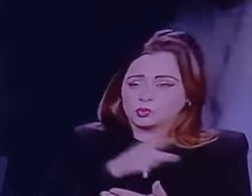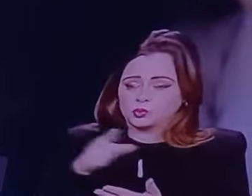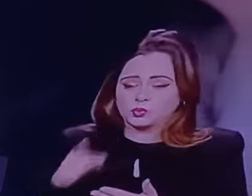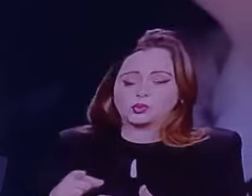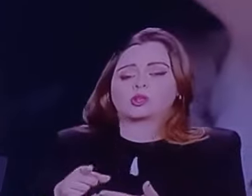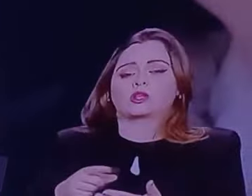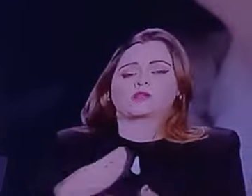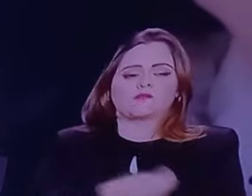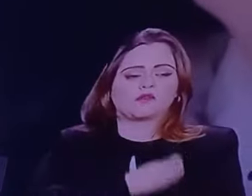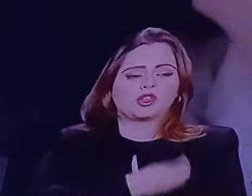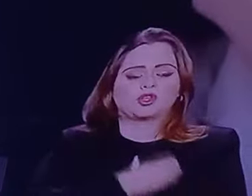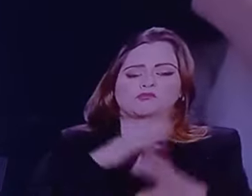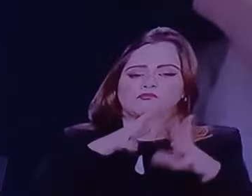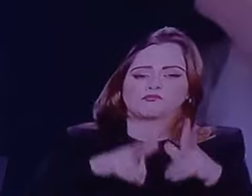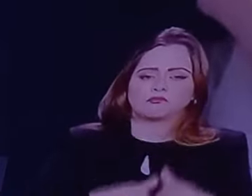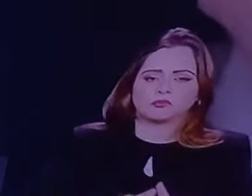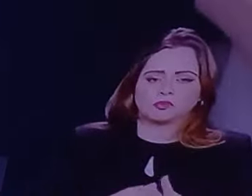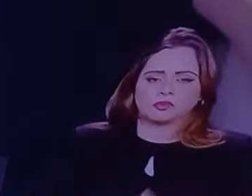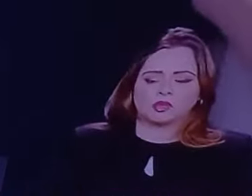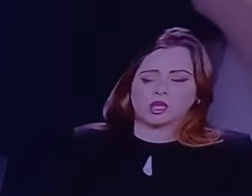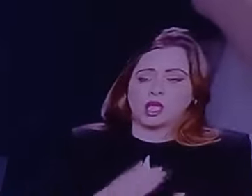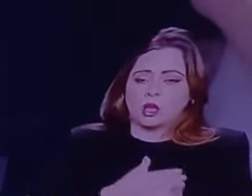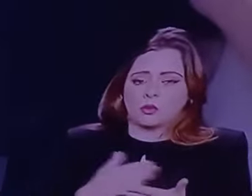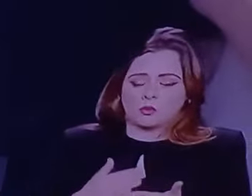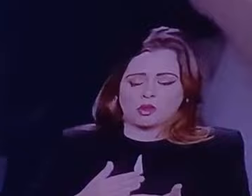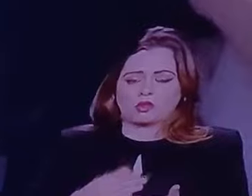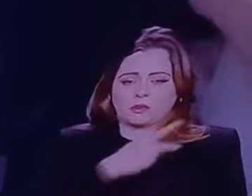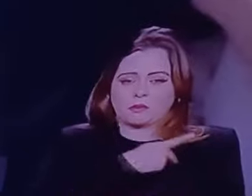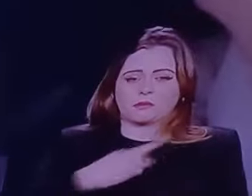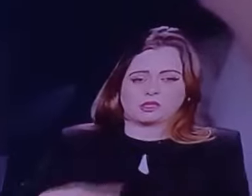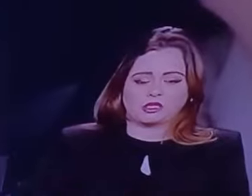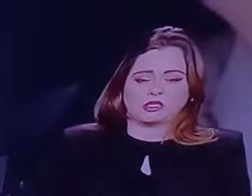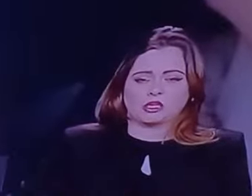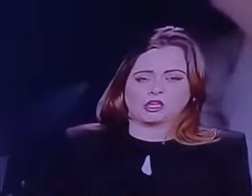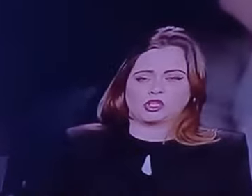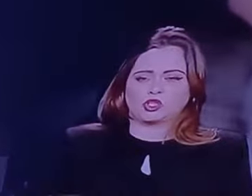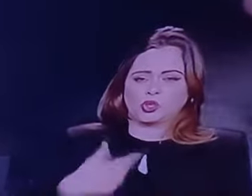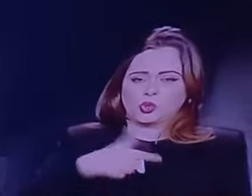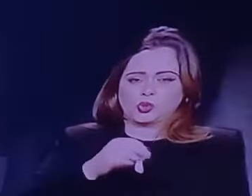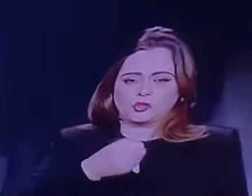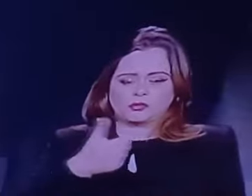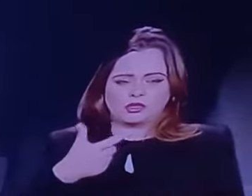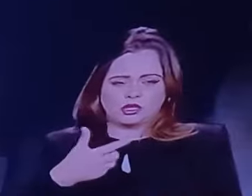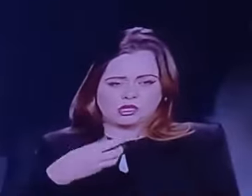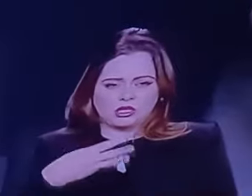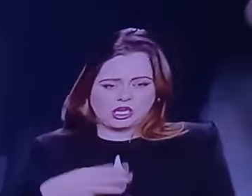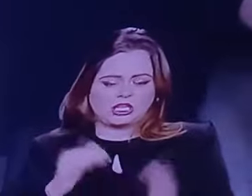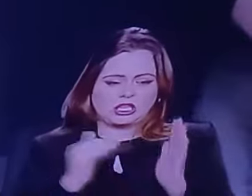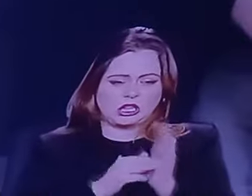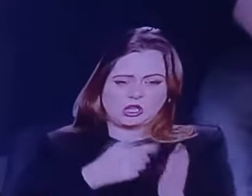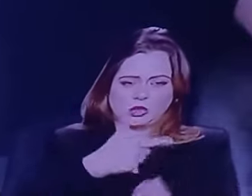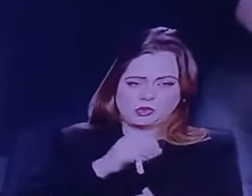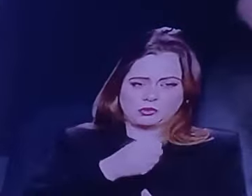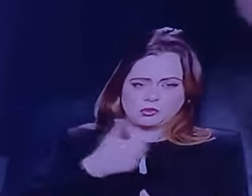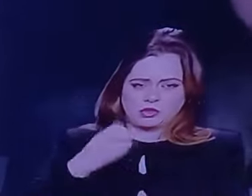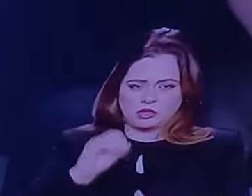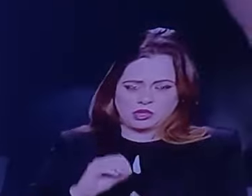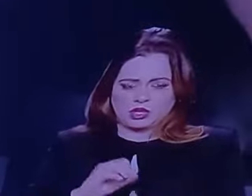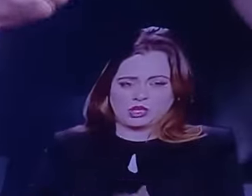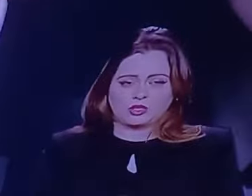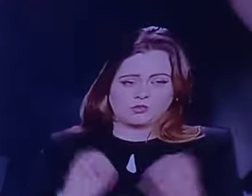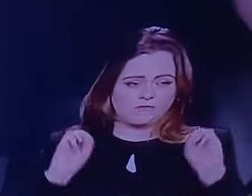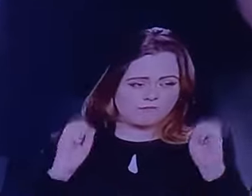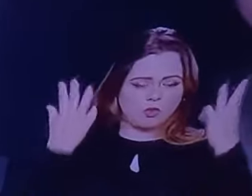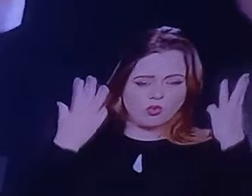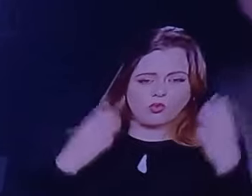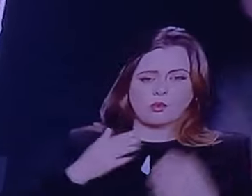vida inteira. Eu, quando fui presidente de 2003 a 2010, o sucesso do meu